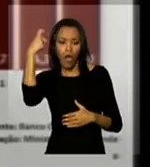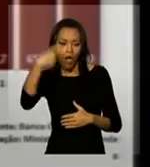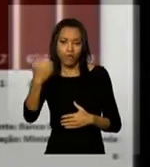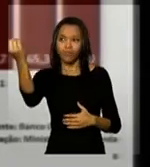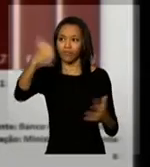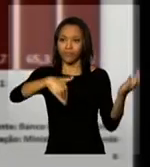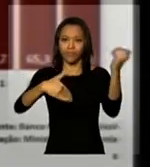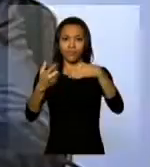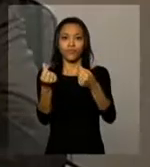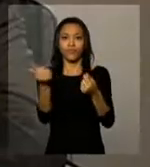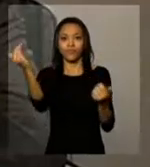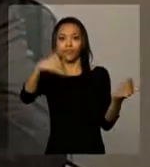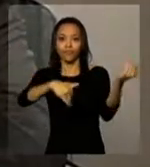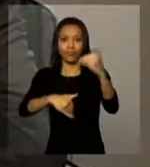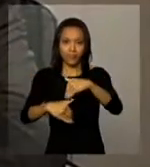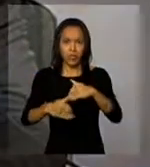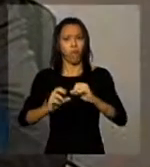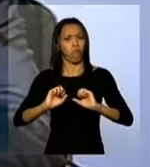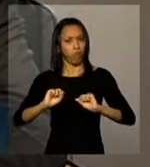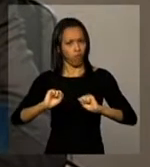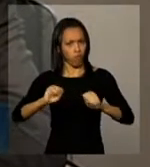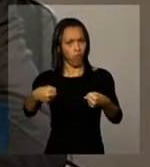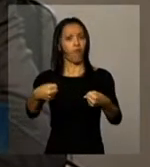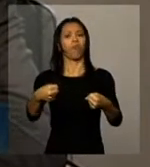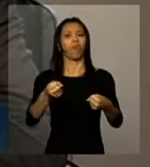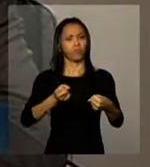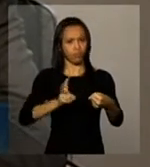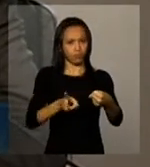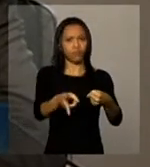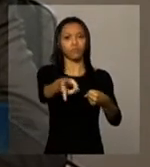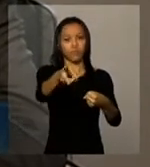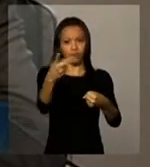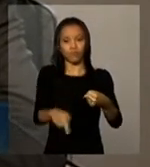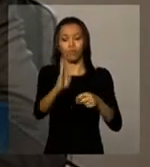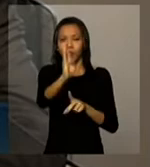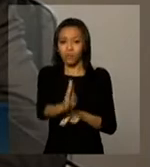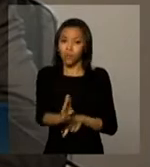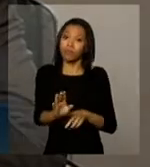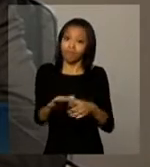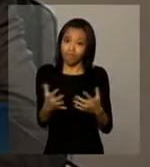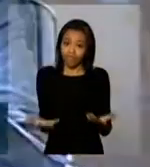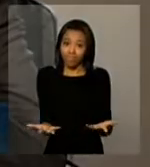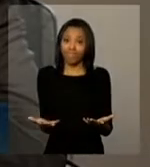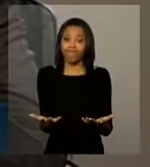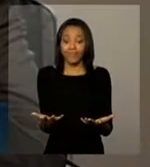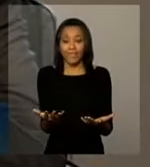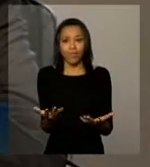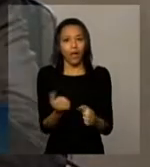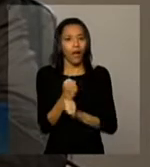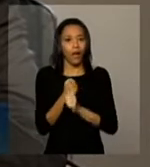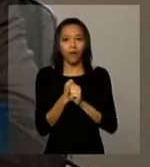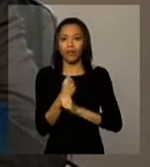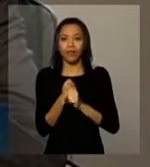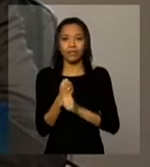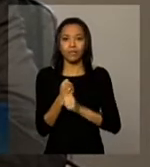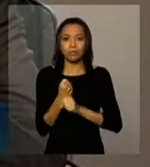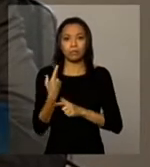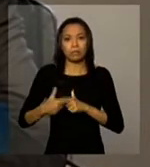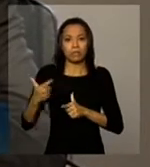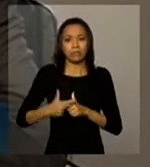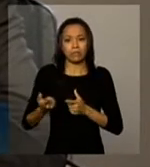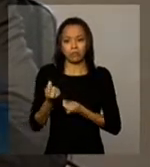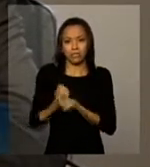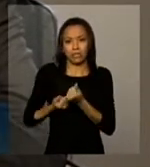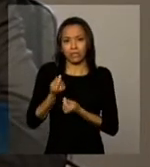tem se mantido forte no país, apesar desses desses anos de crise e de turbulência